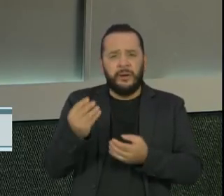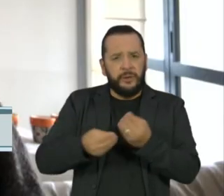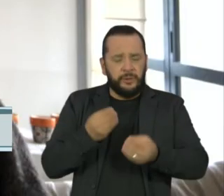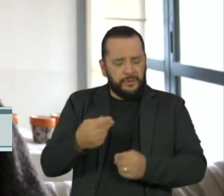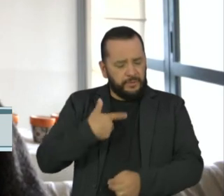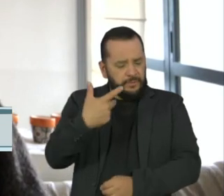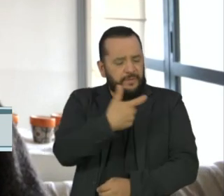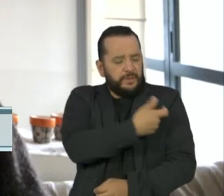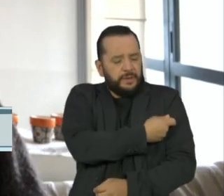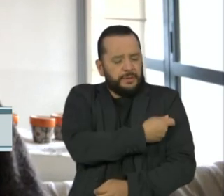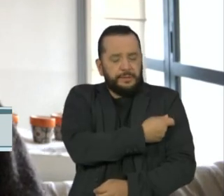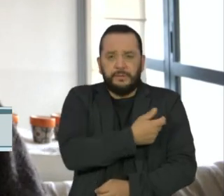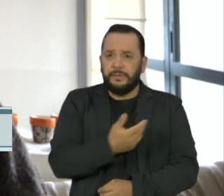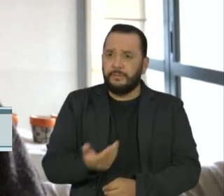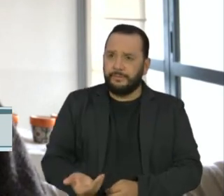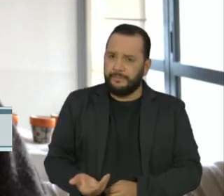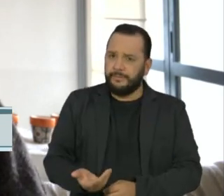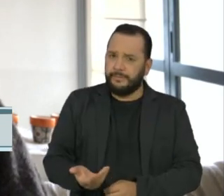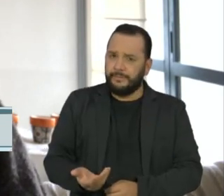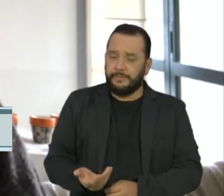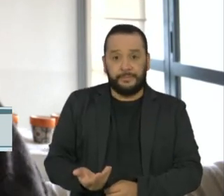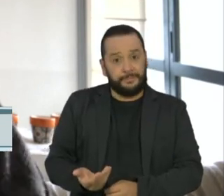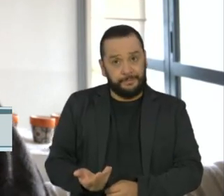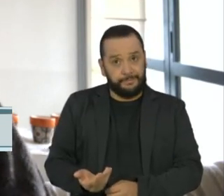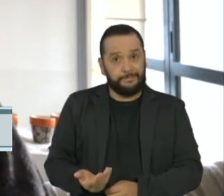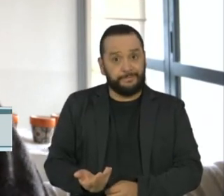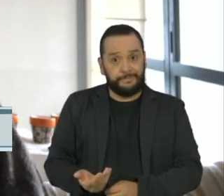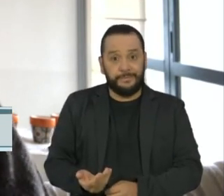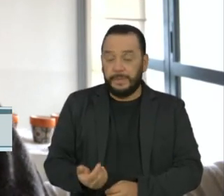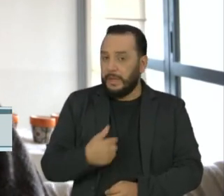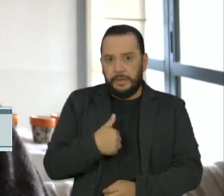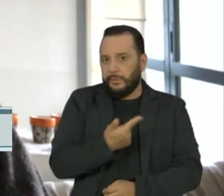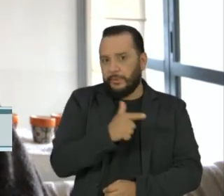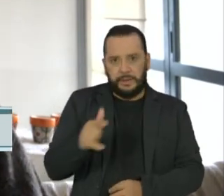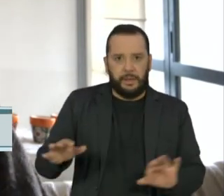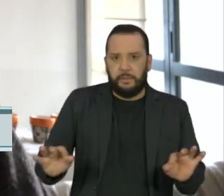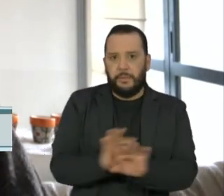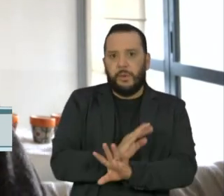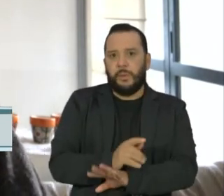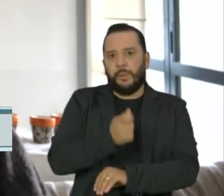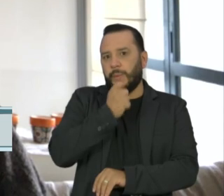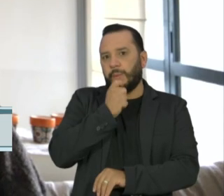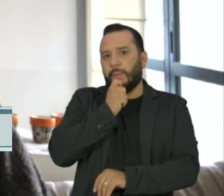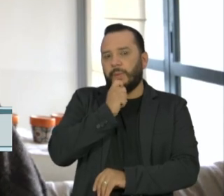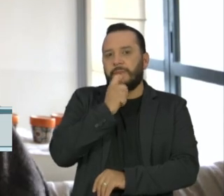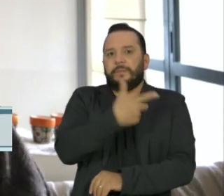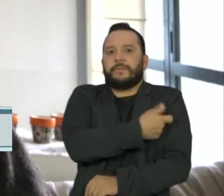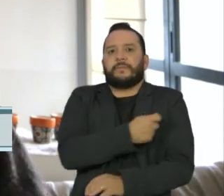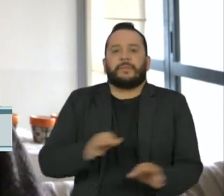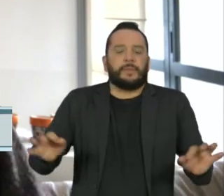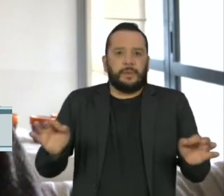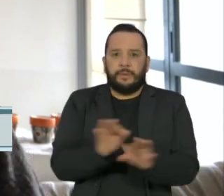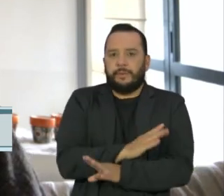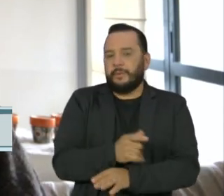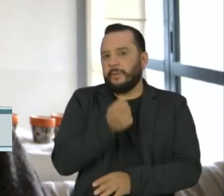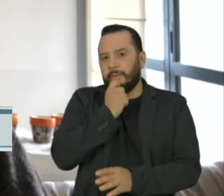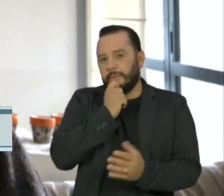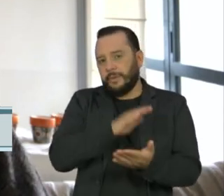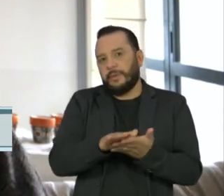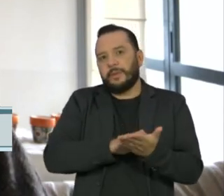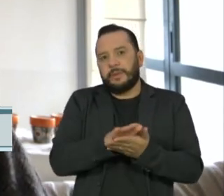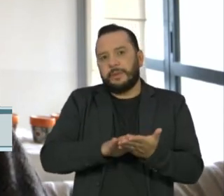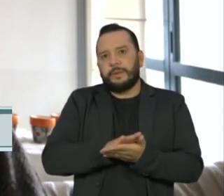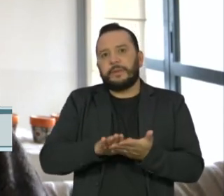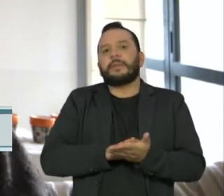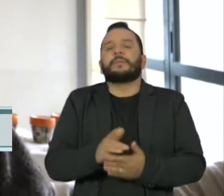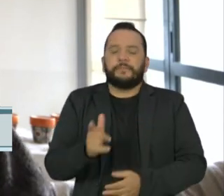vacinação, porque nós nem temos ainda uma vacina disponível para uso na população. Elas